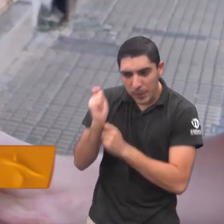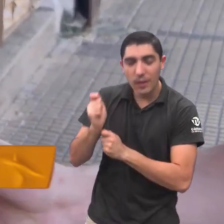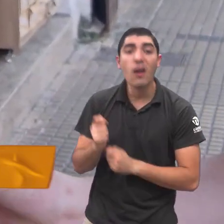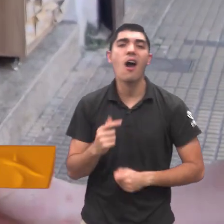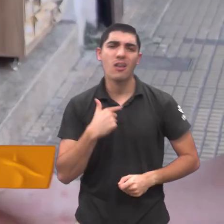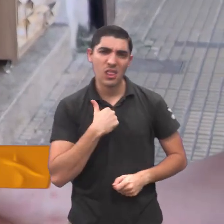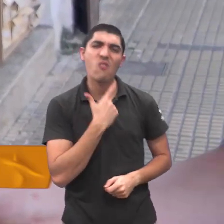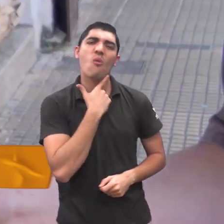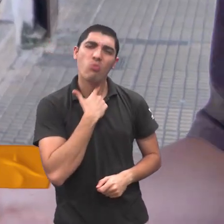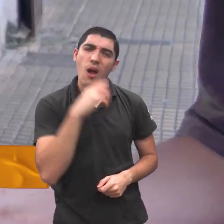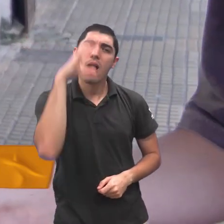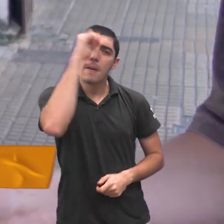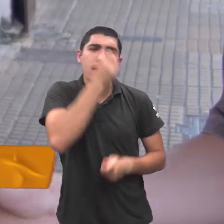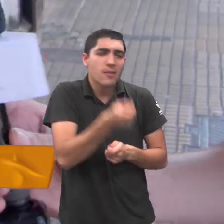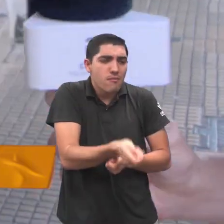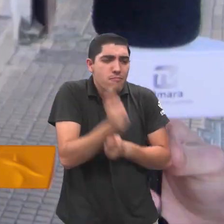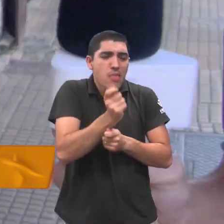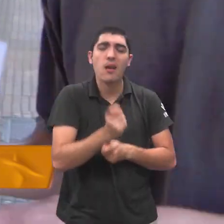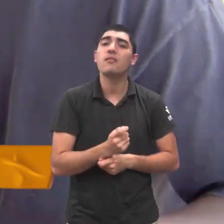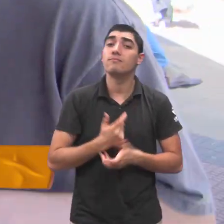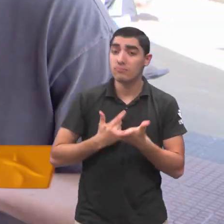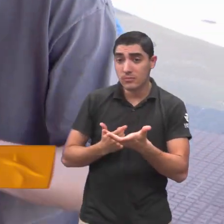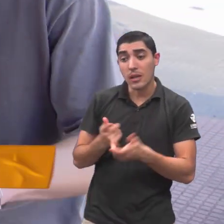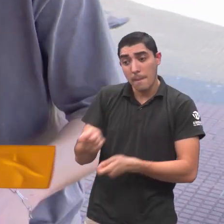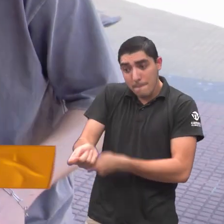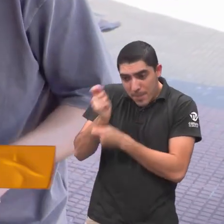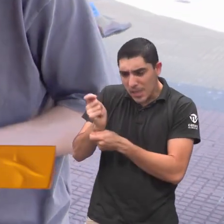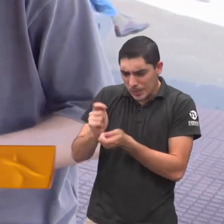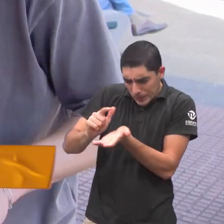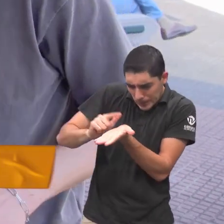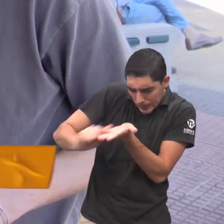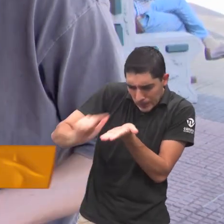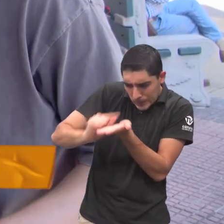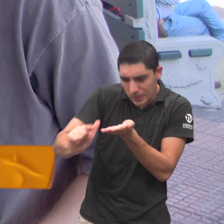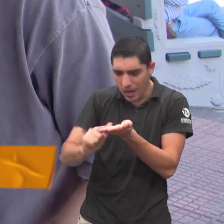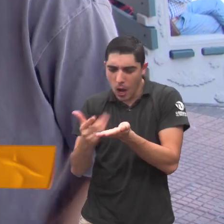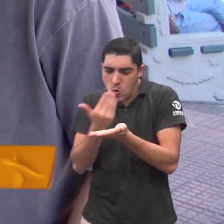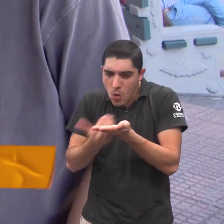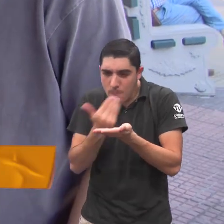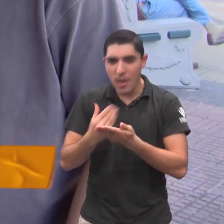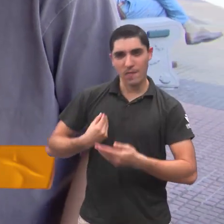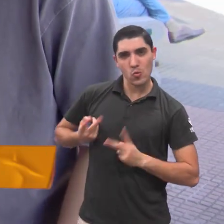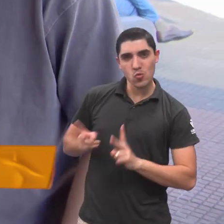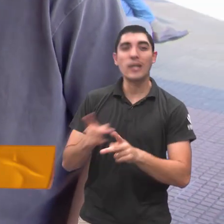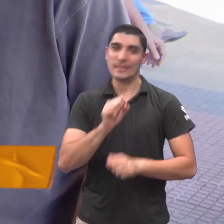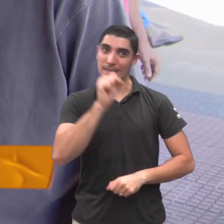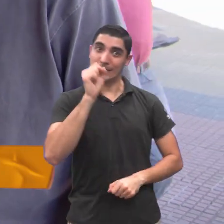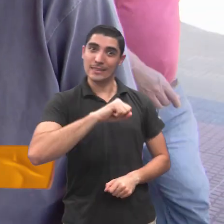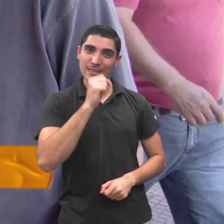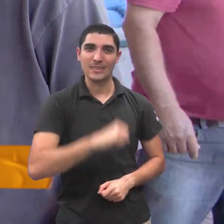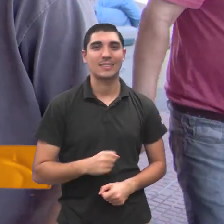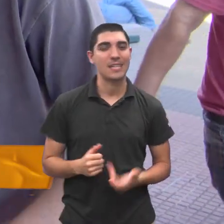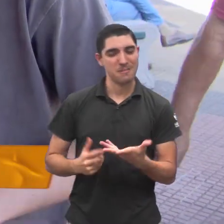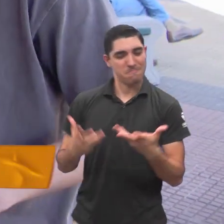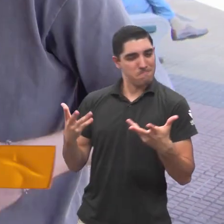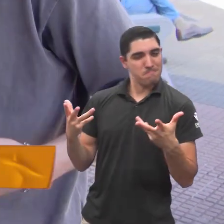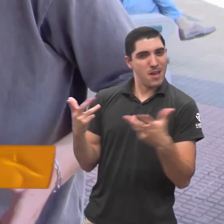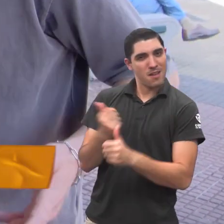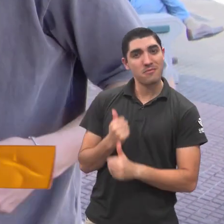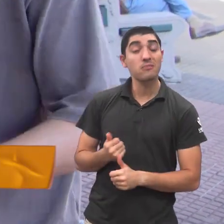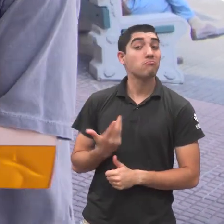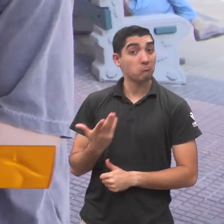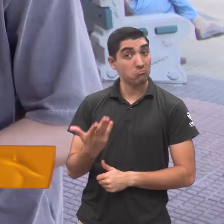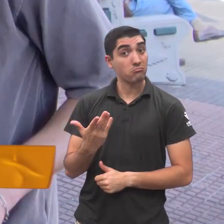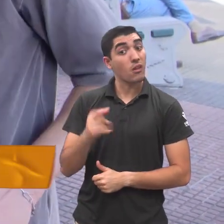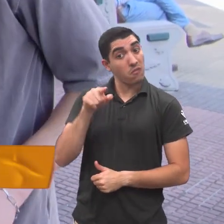eu queria saber pescar. Saber pescar, limpar o peixe, se virar e sobreviver. Yes. Uhum. Maravilha, então.